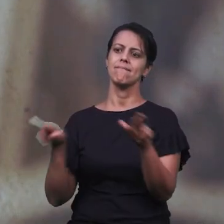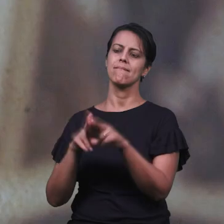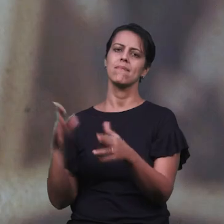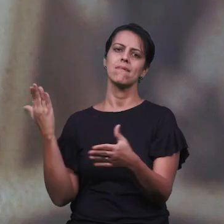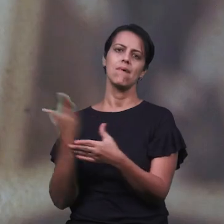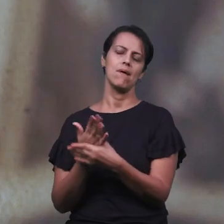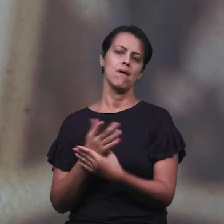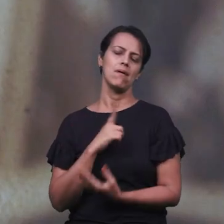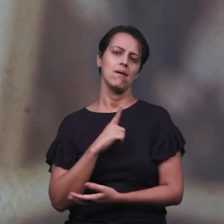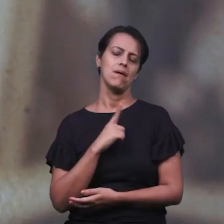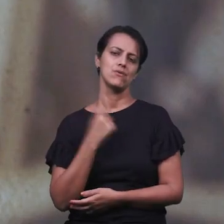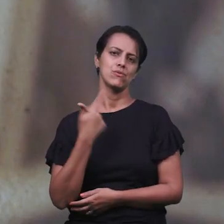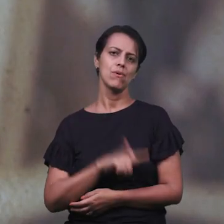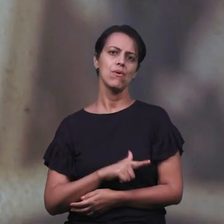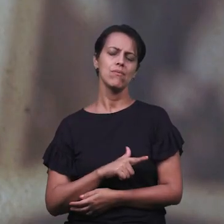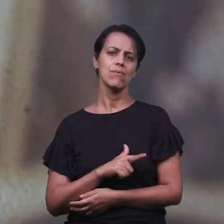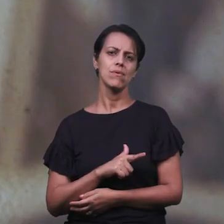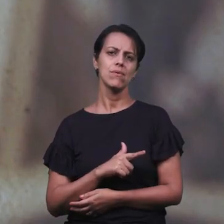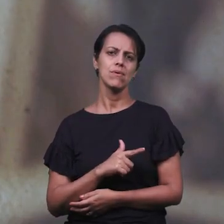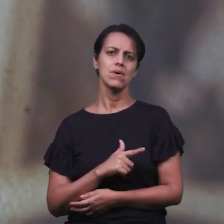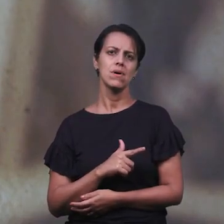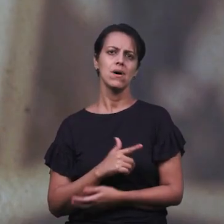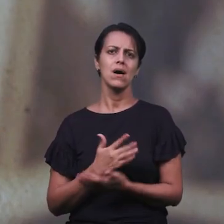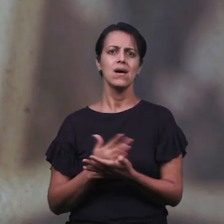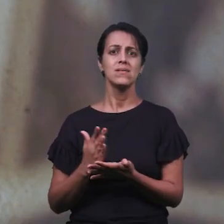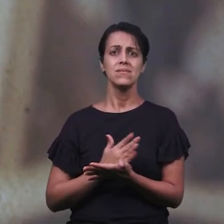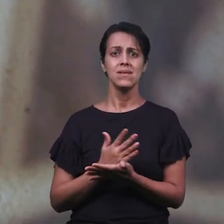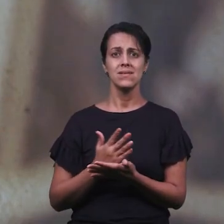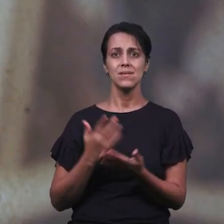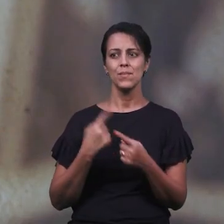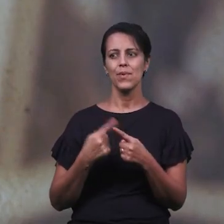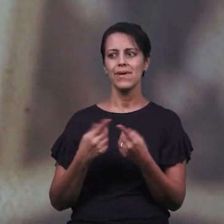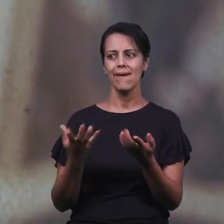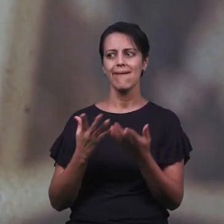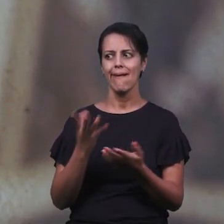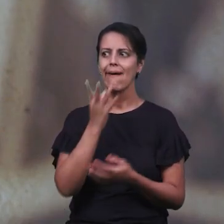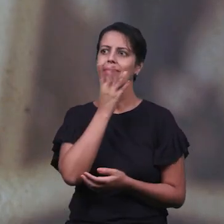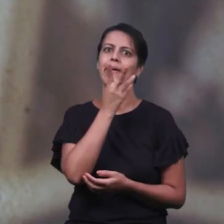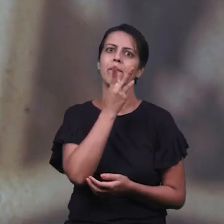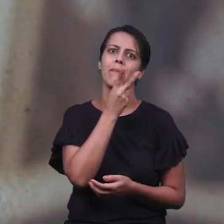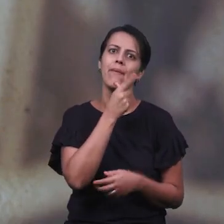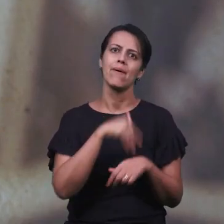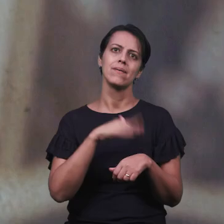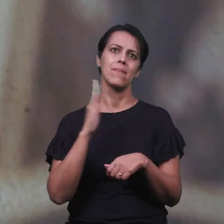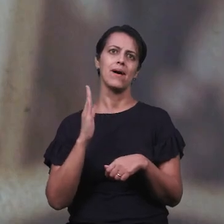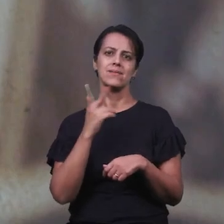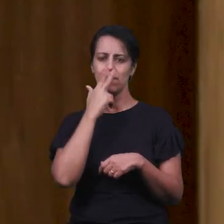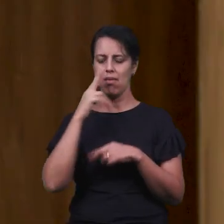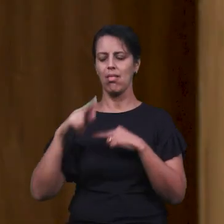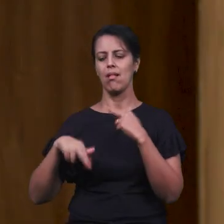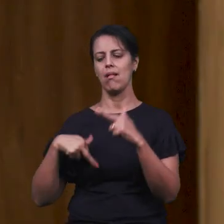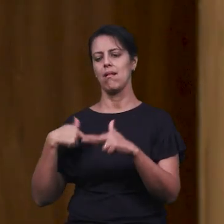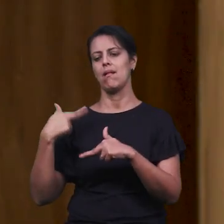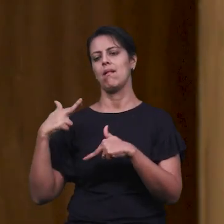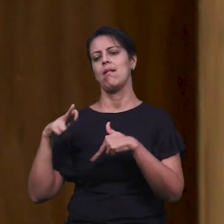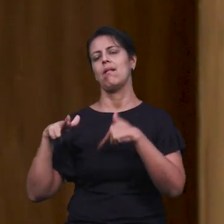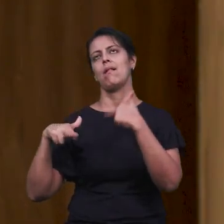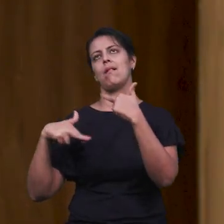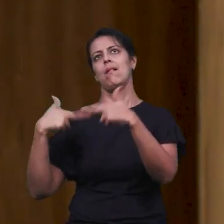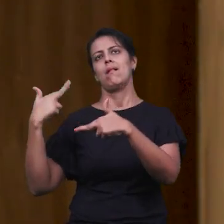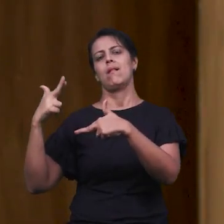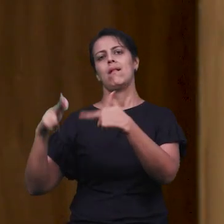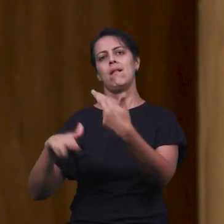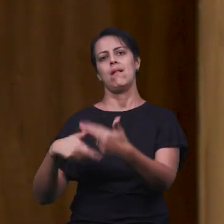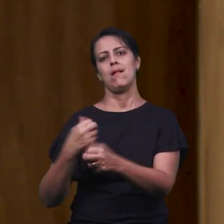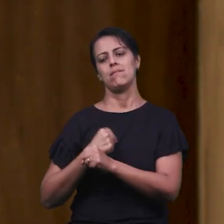recorreu até numa forma de protelar, e a coisa ela acaba se arrastando. Muitas vezes a pessoa entra com recurso